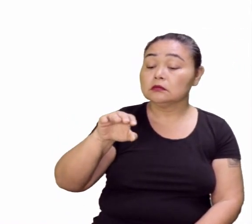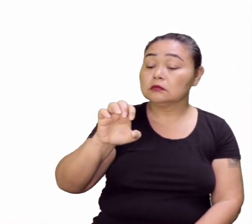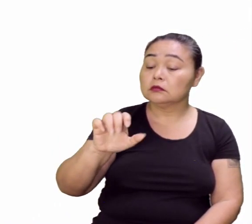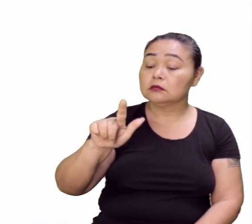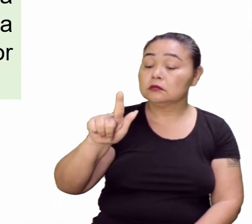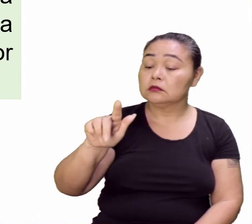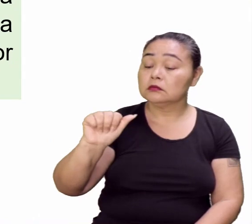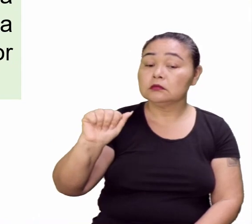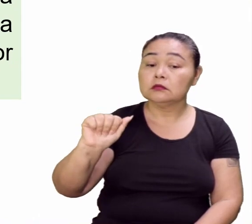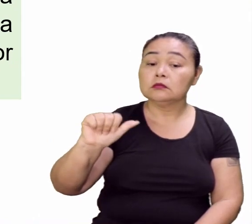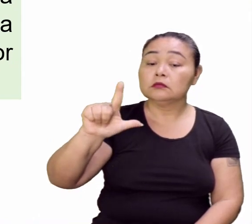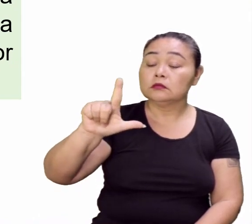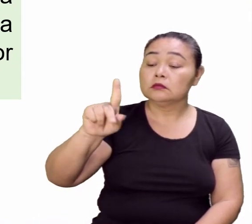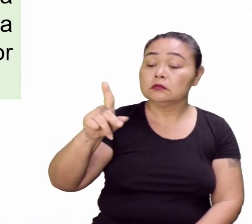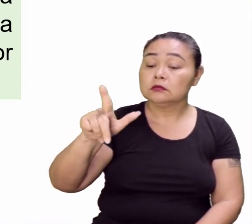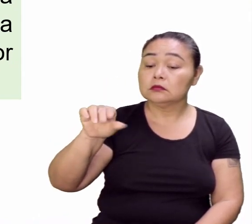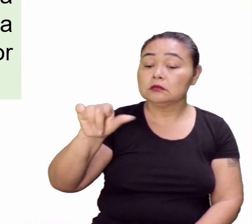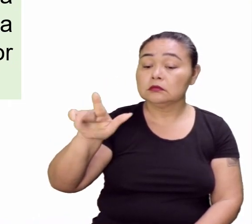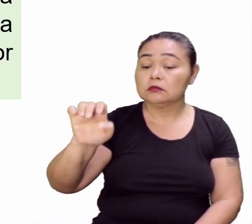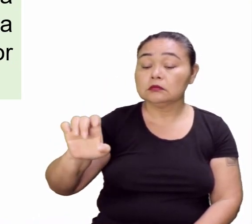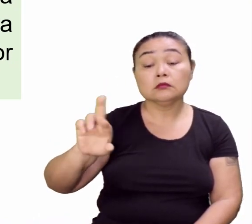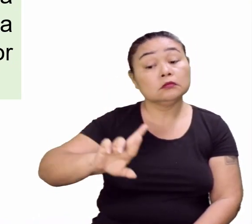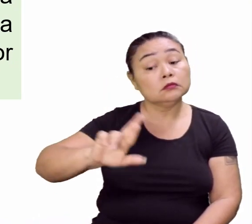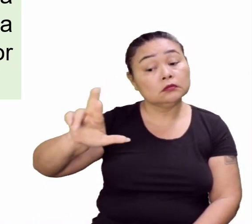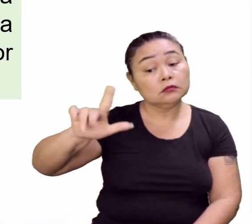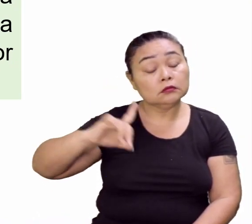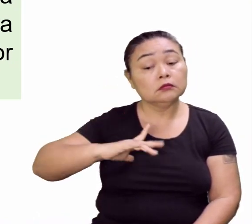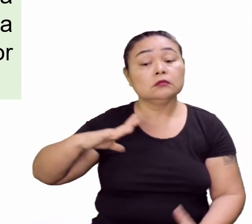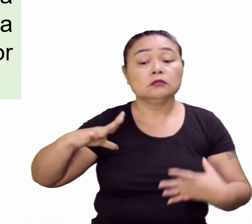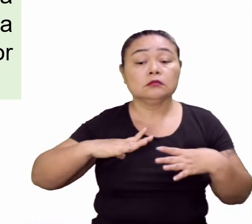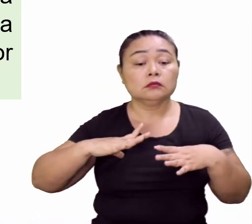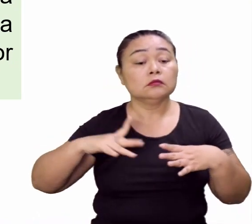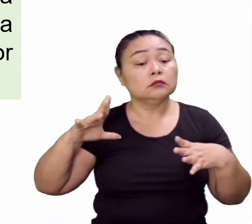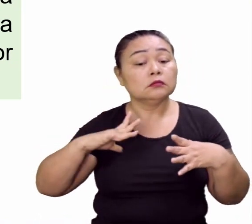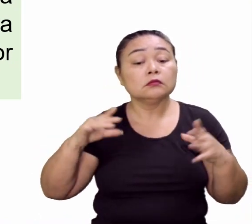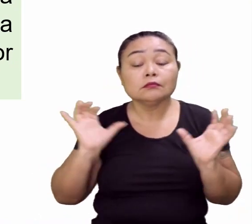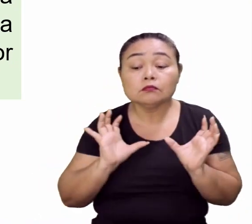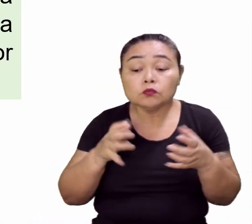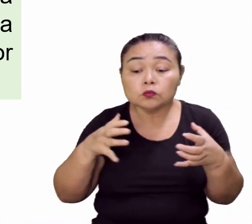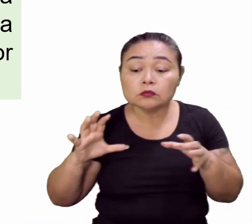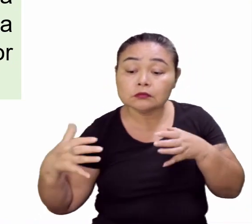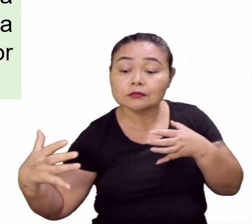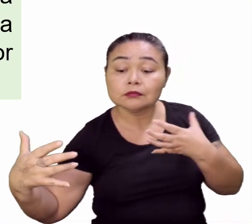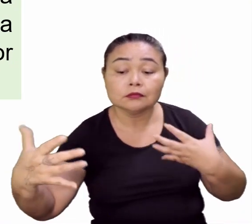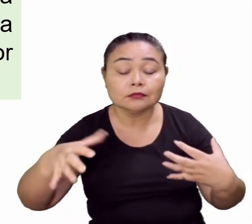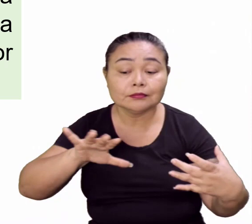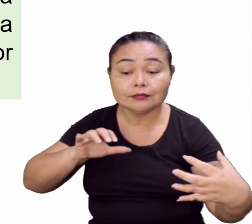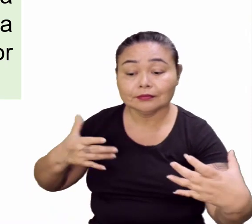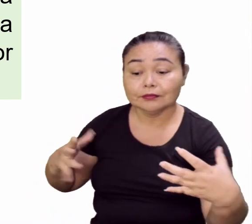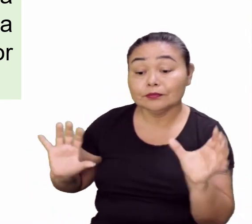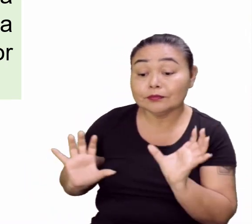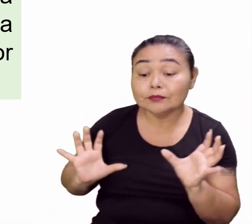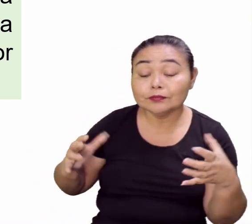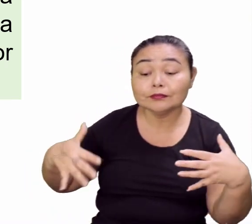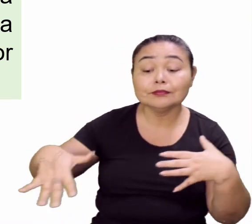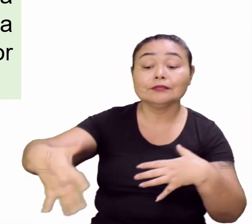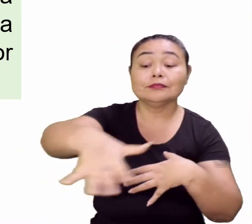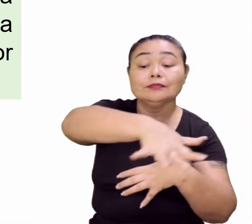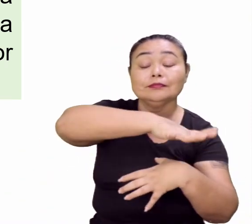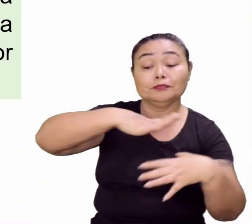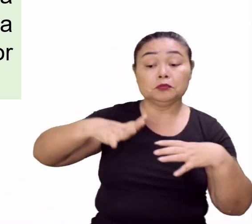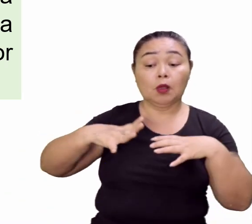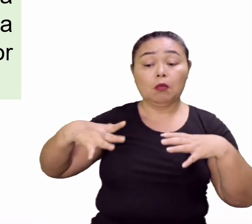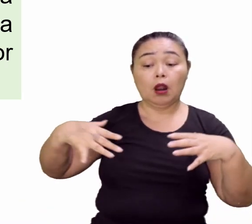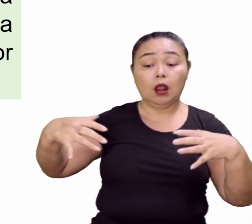E a megalópole já é diferente de metrópole. É o aglomerado de conurbação de várias metrópoles ou regiões